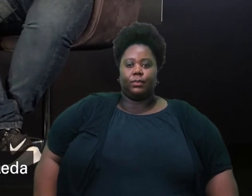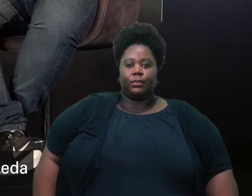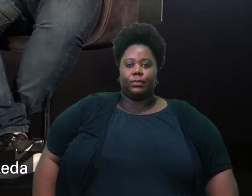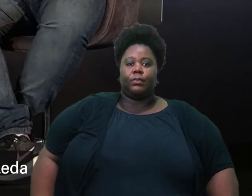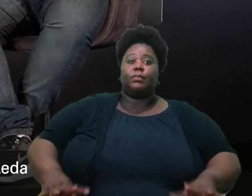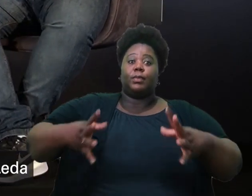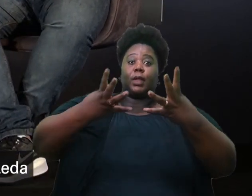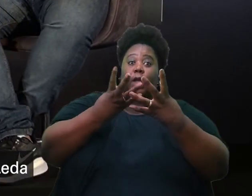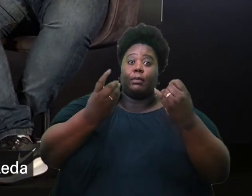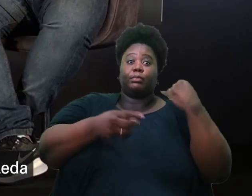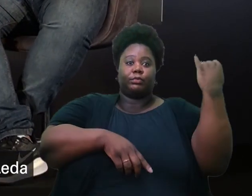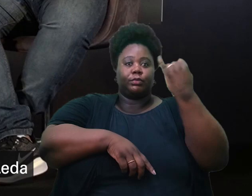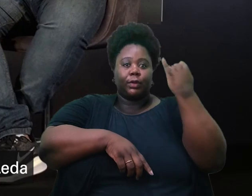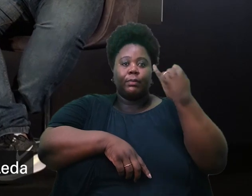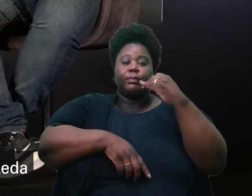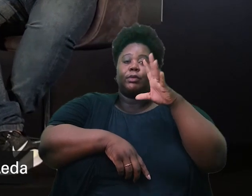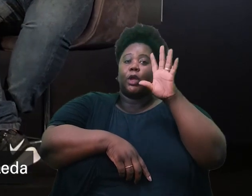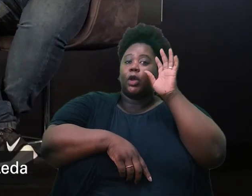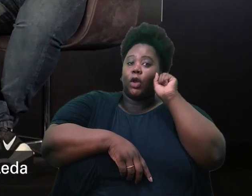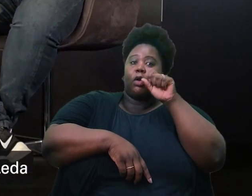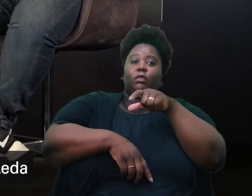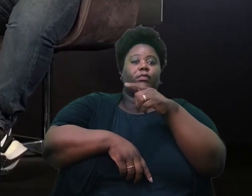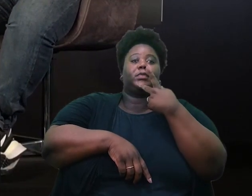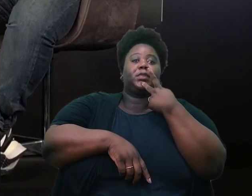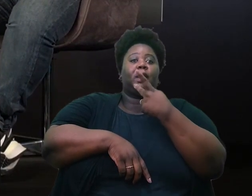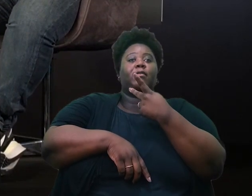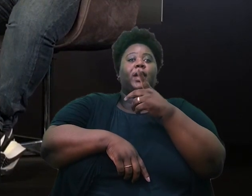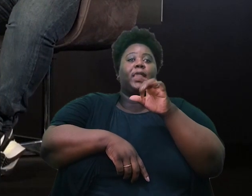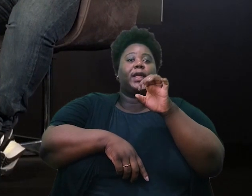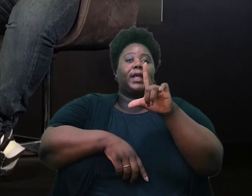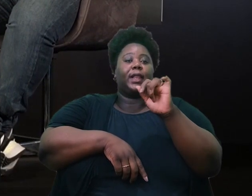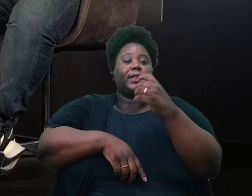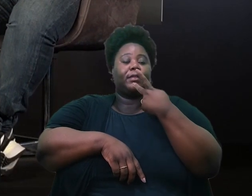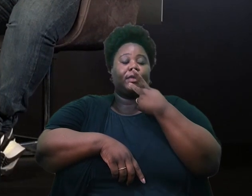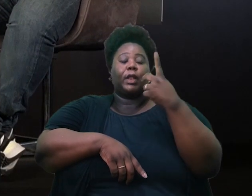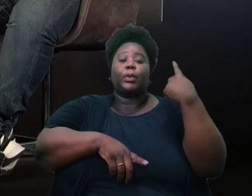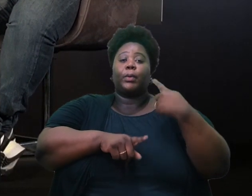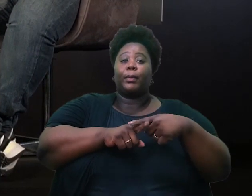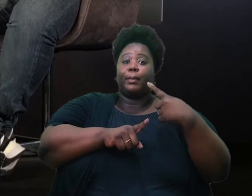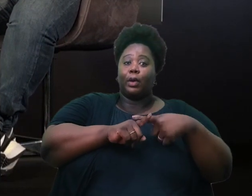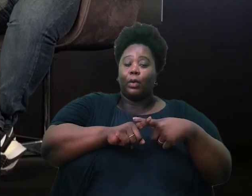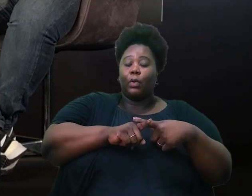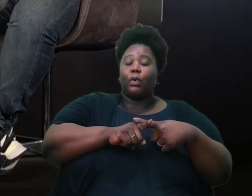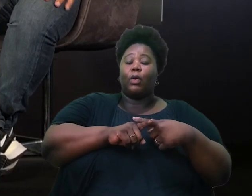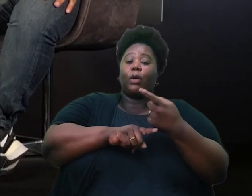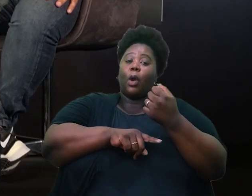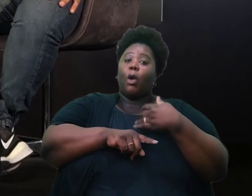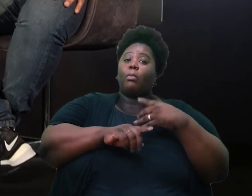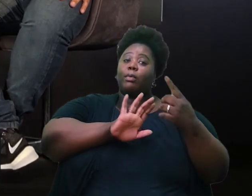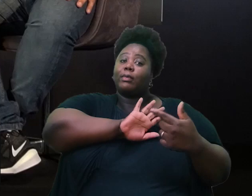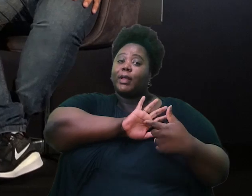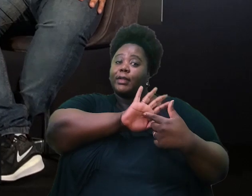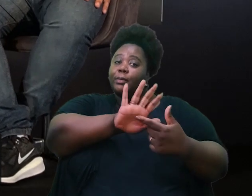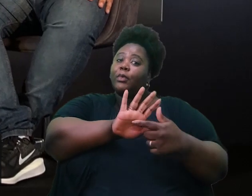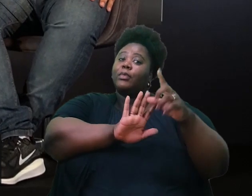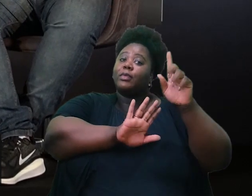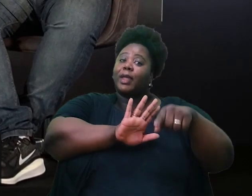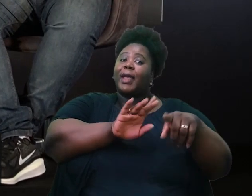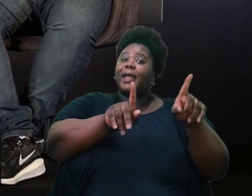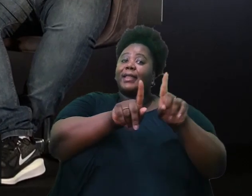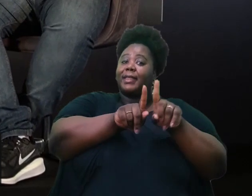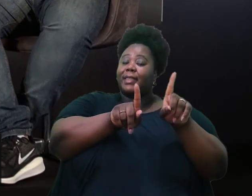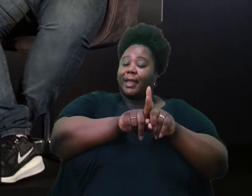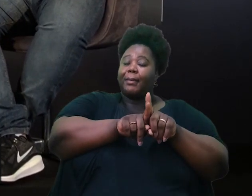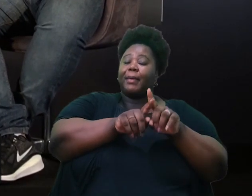É muito importante ouvir isso que Leda acabou de dizer, porque parte dessa exposição, ela